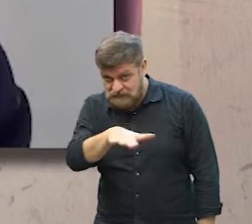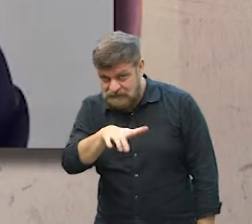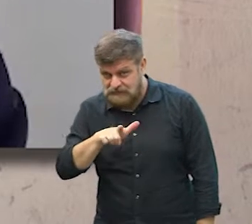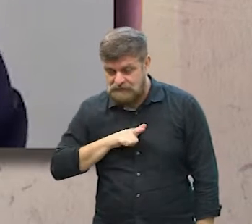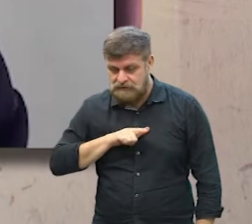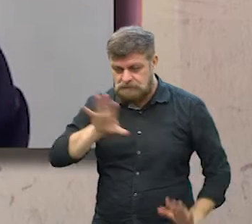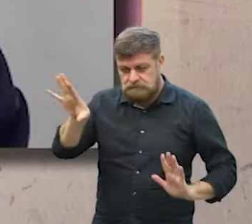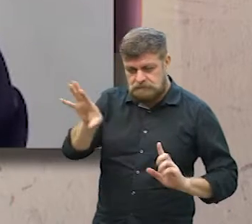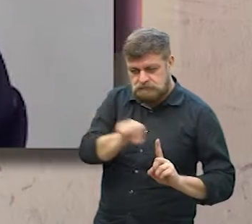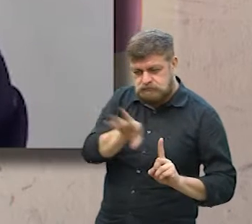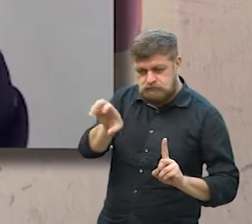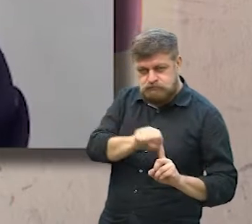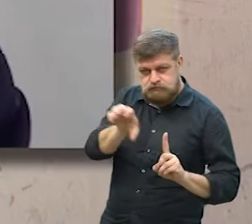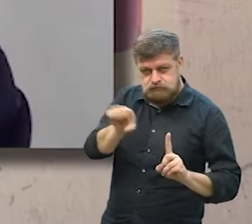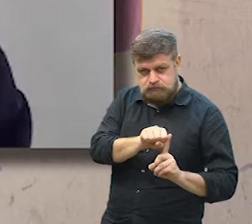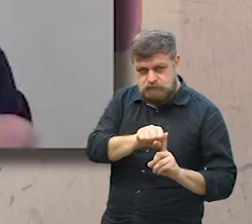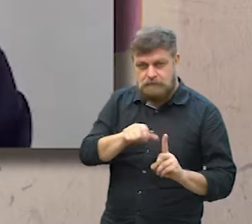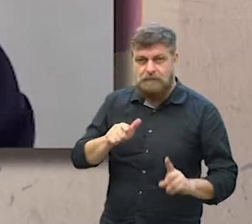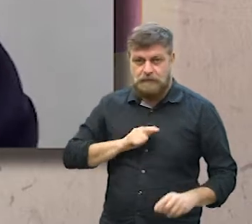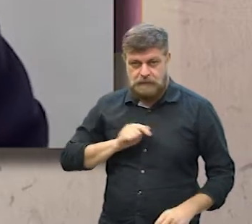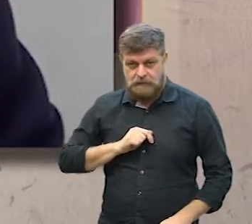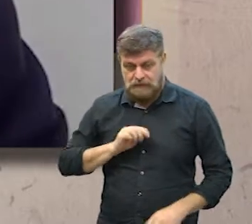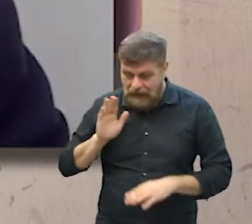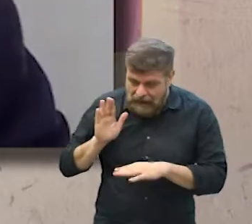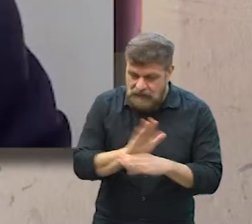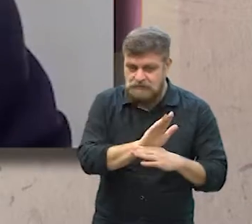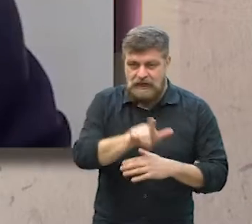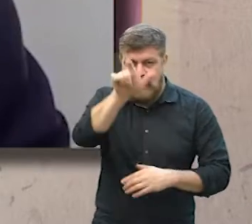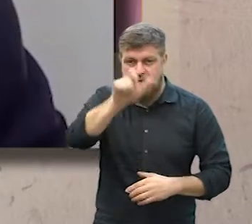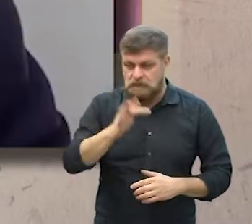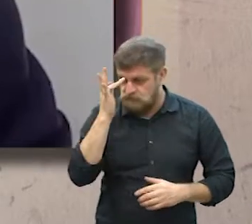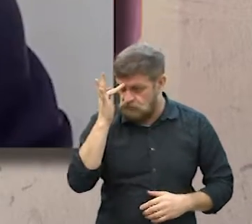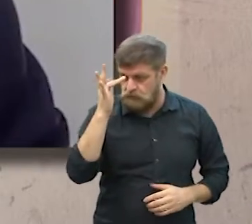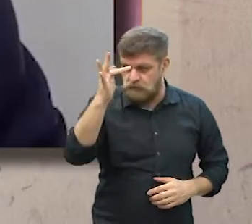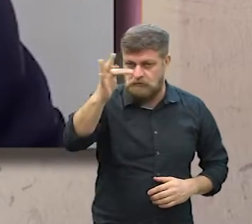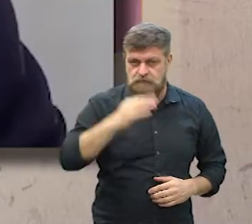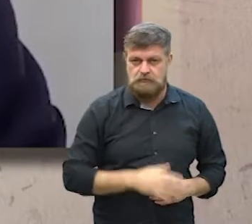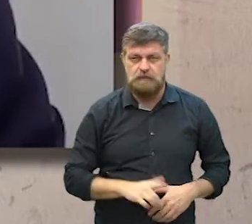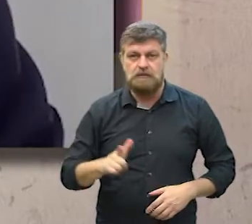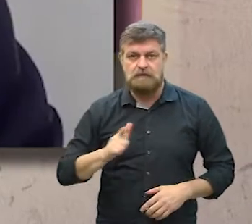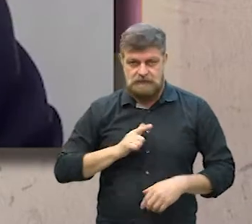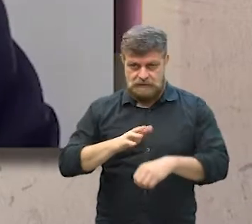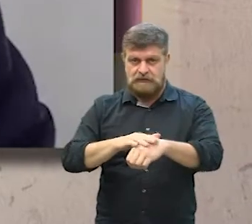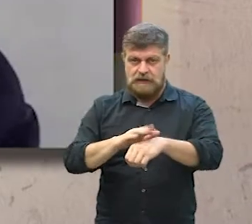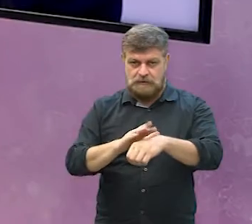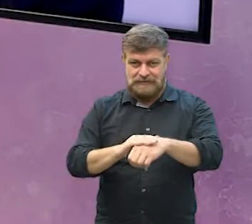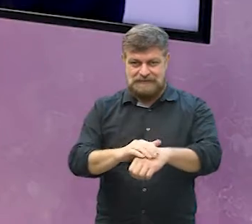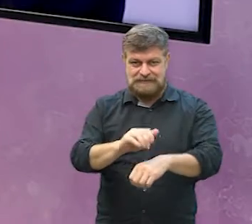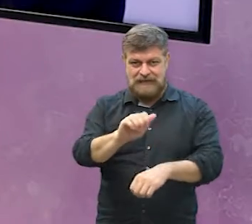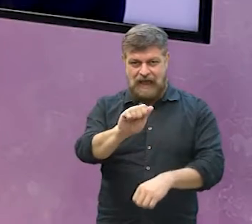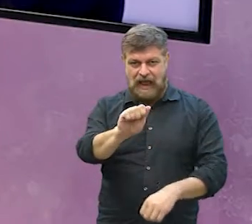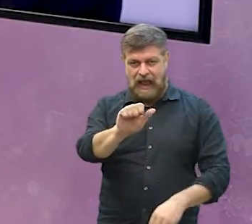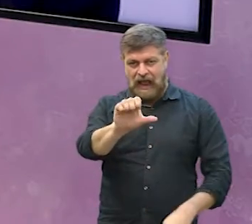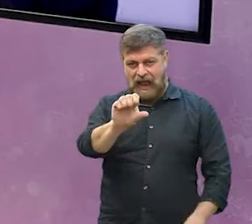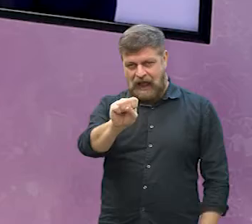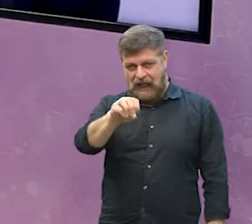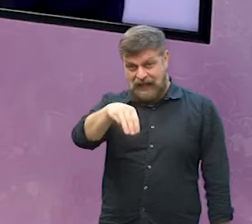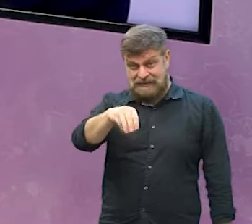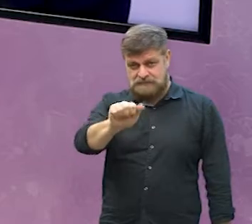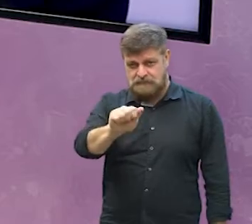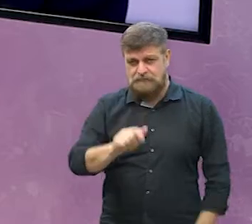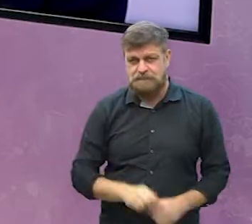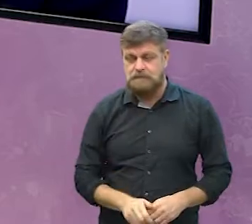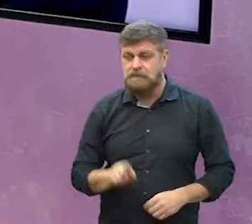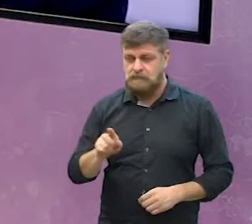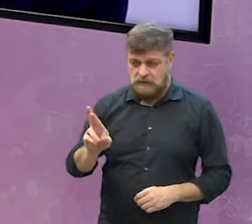criança, e esses diversos fatores vão contribuir para, no futuro, você desenvolver ou não a doença. O senhor tinha citado aí na